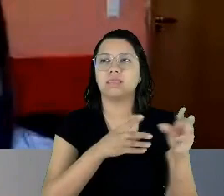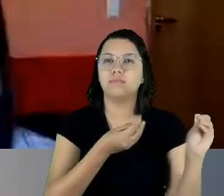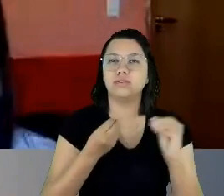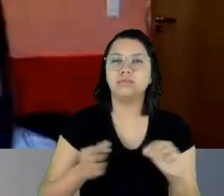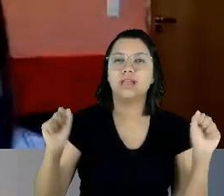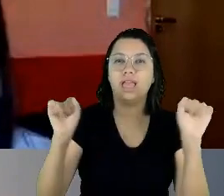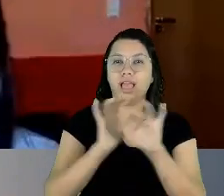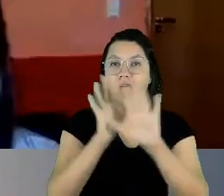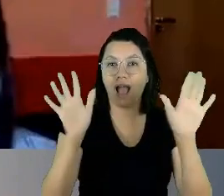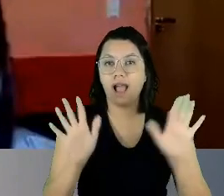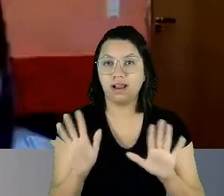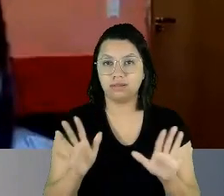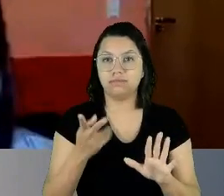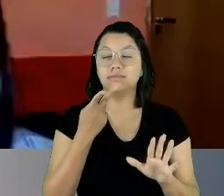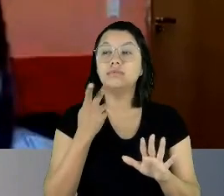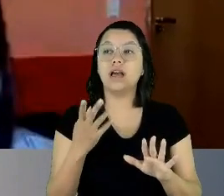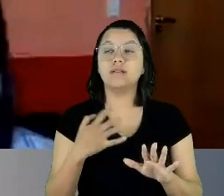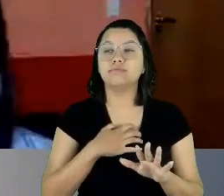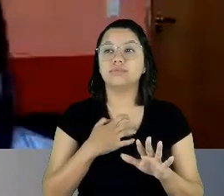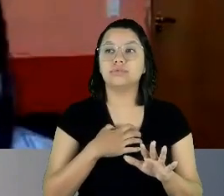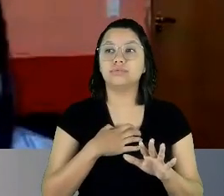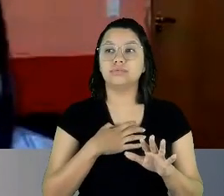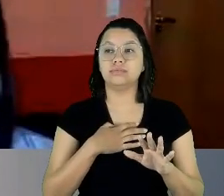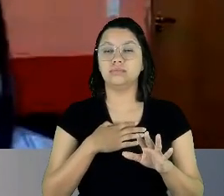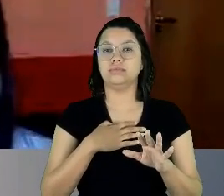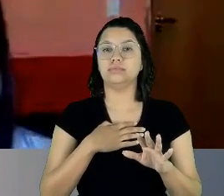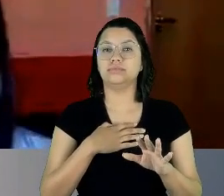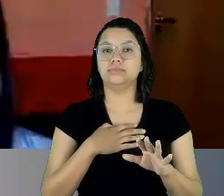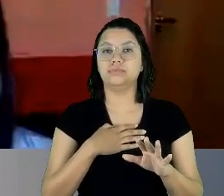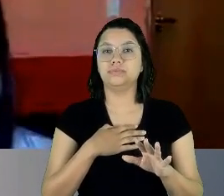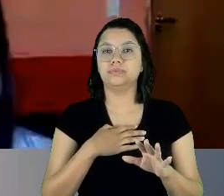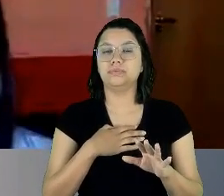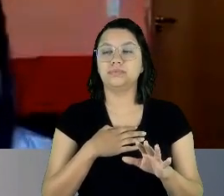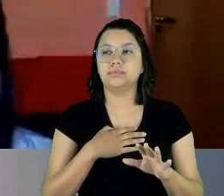está muito claro, está colocado de uma forma